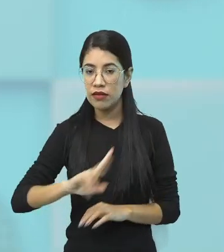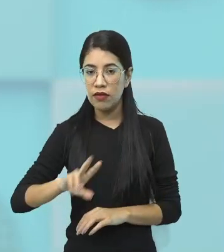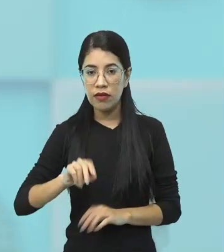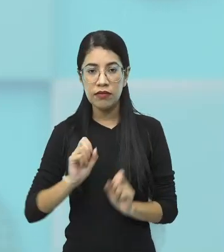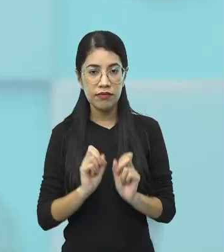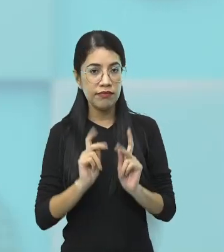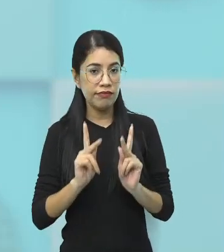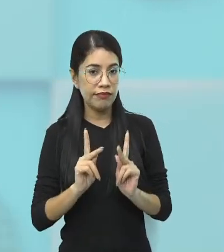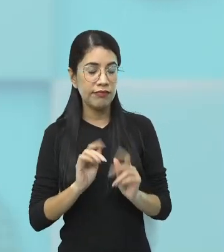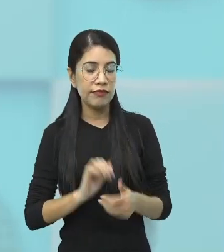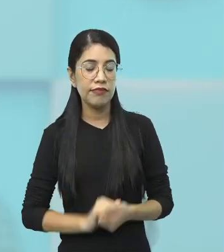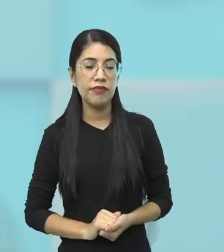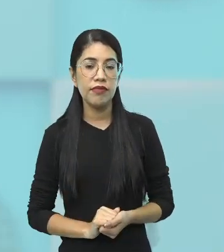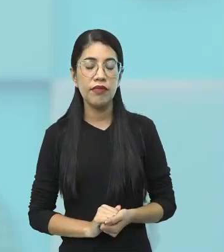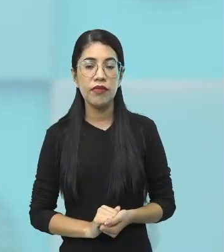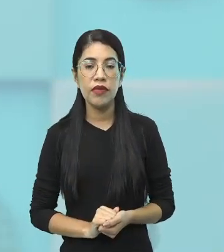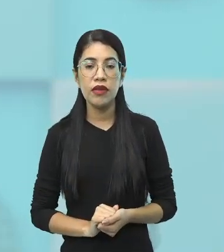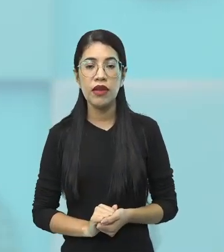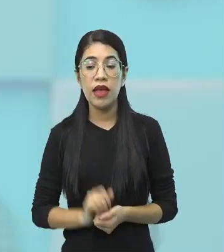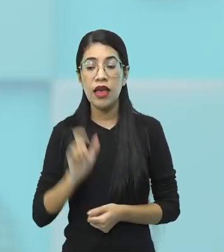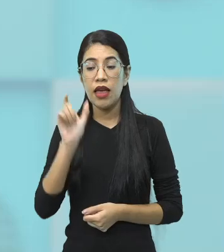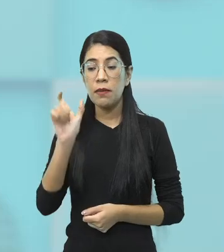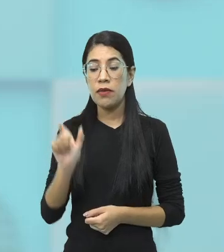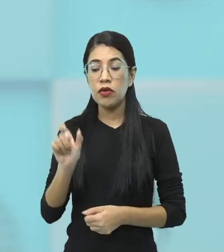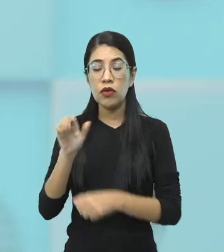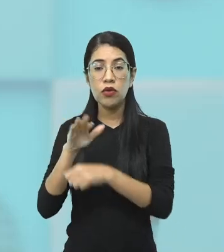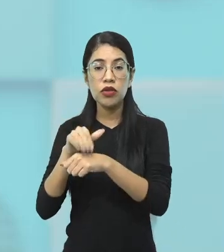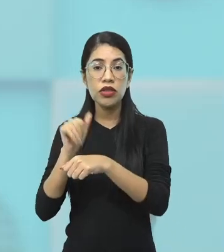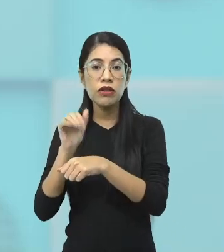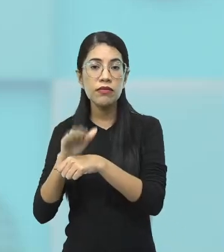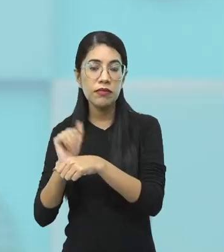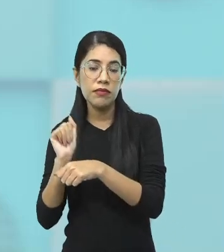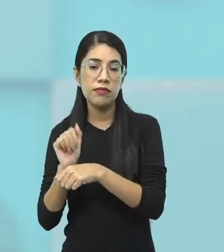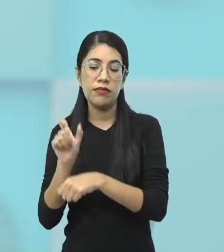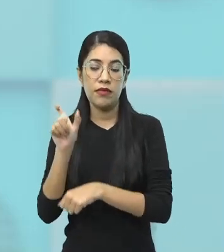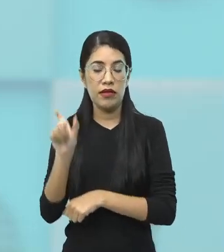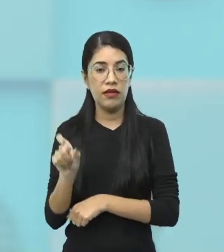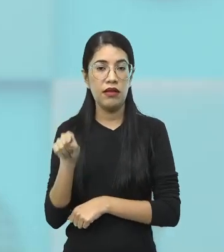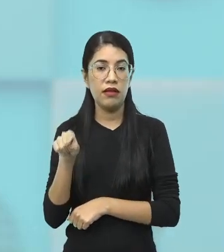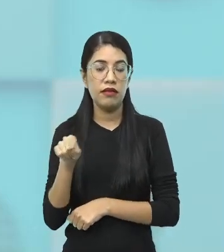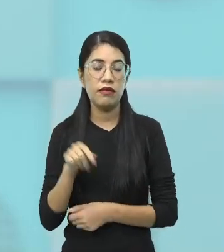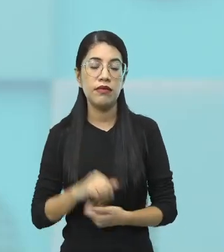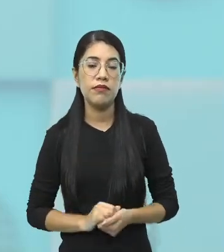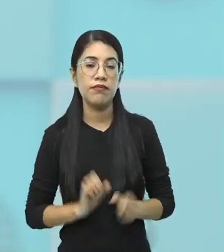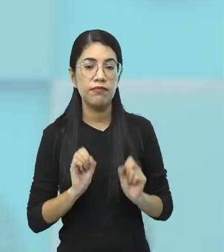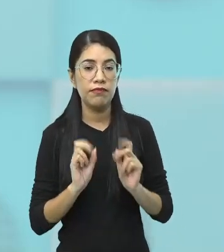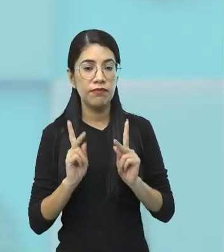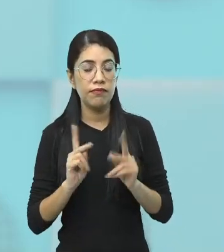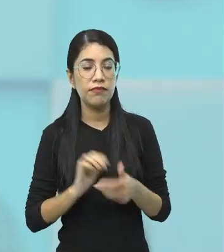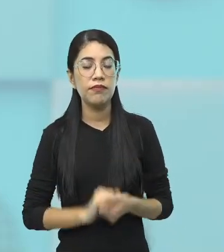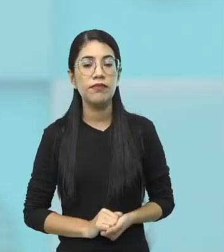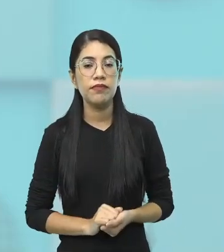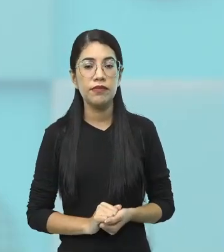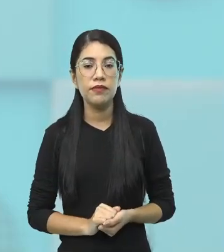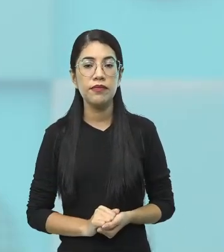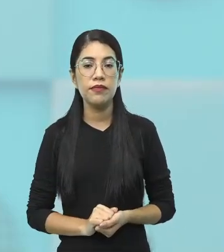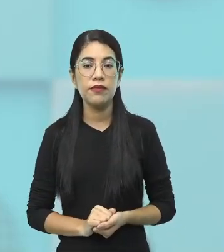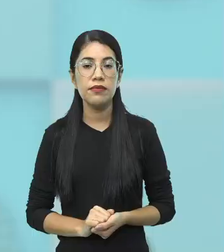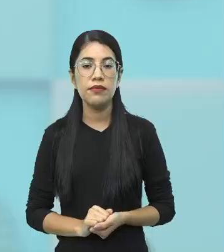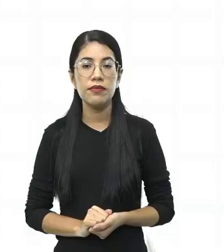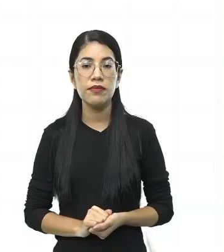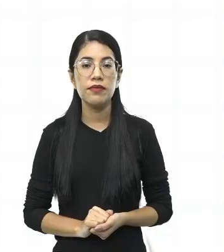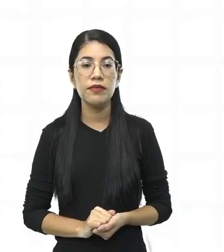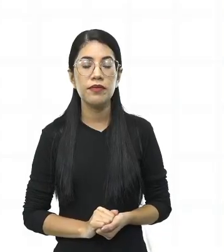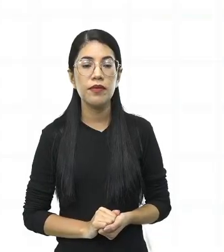oração, ok? O vocativo é com quem eu falo, quem eu estou chamando, certo? Então, vamos lá para continuar